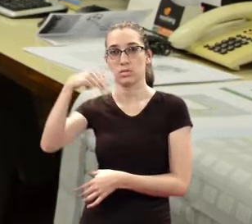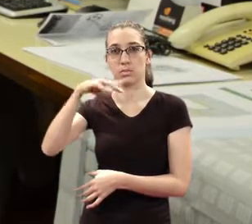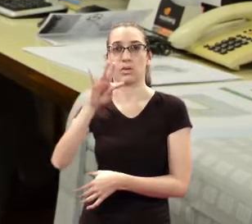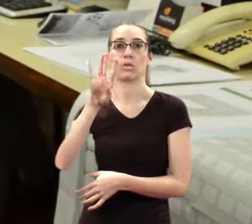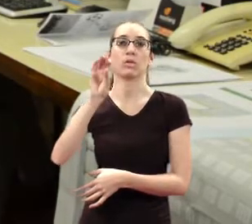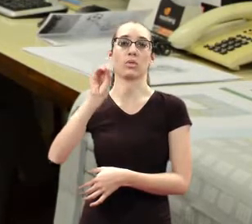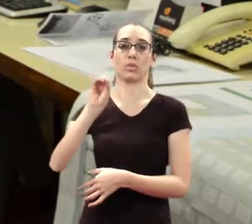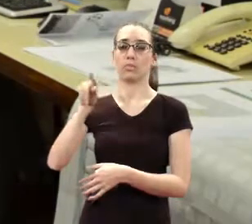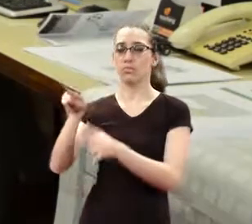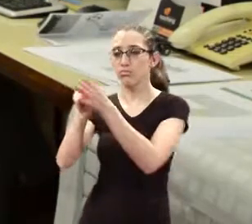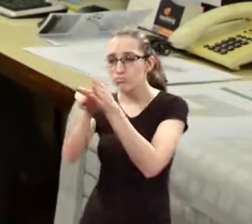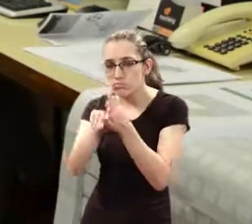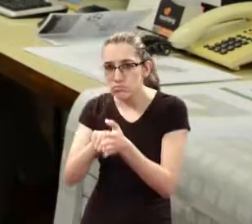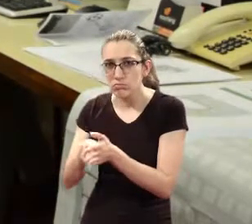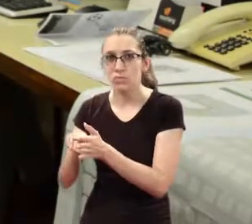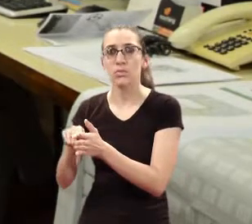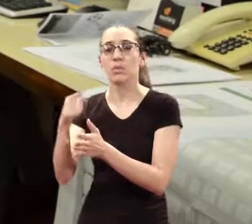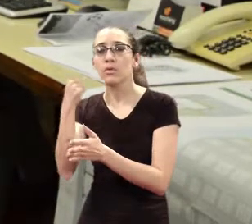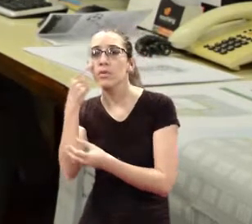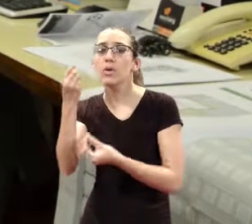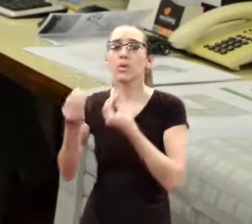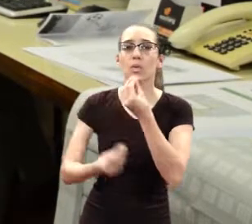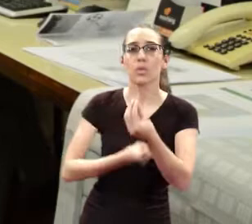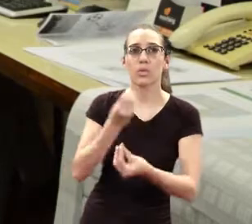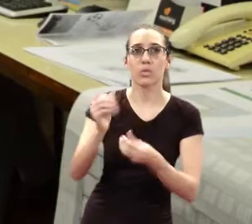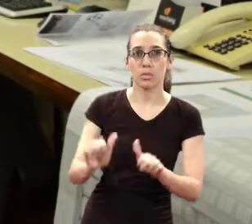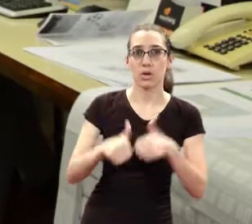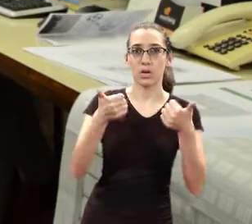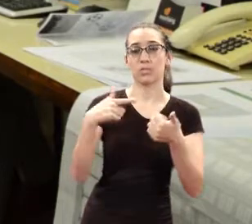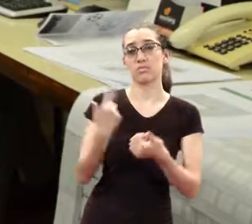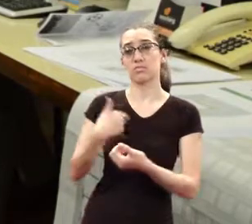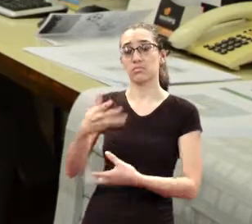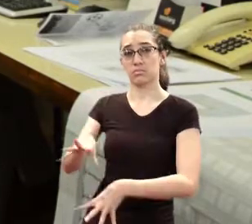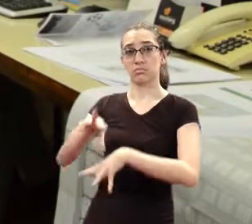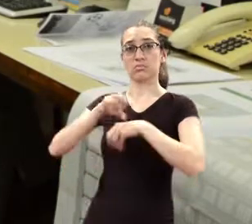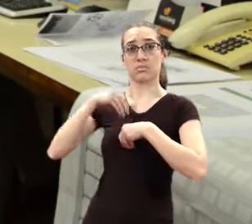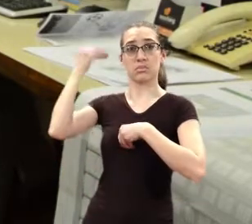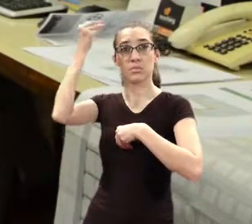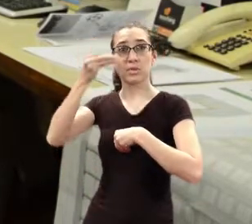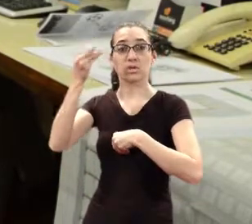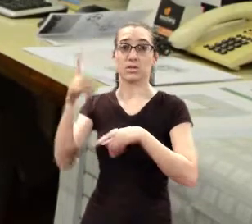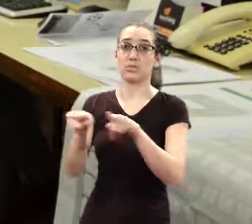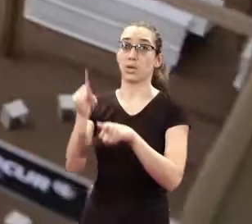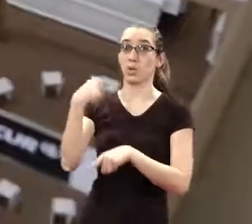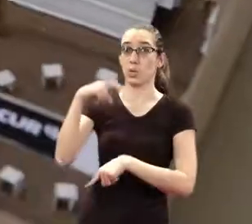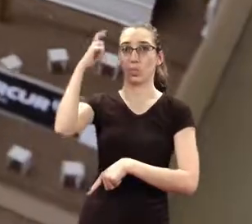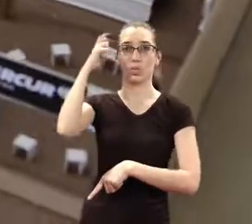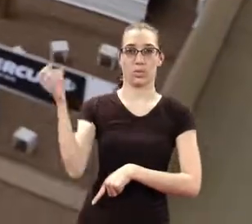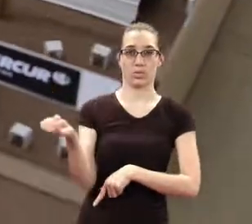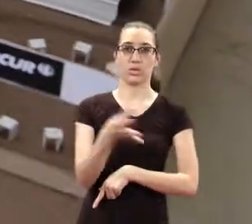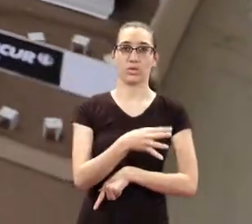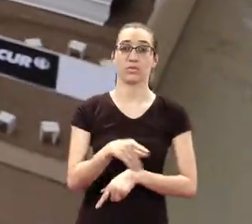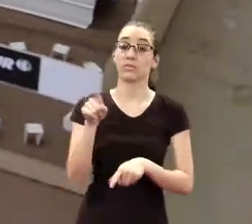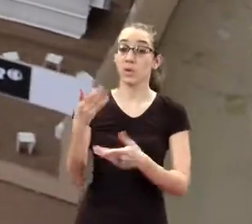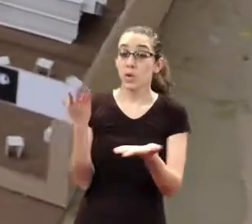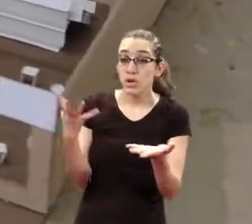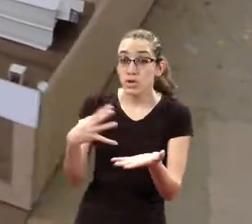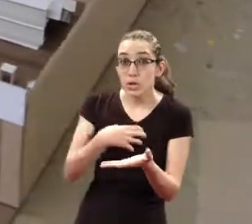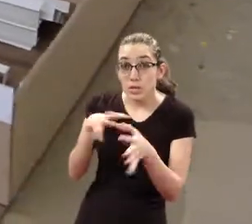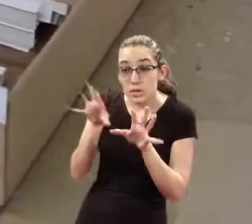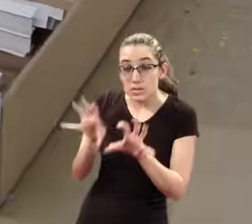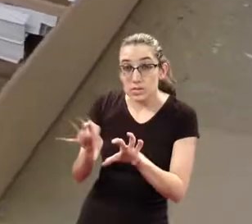levantamento. Então, a gente acaba adquirindo uma experiência e uma cultura nova. E é através de